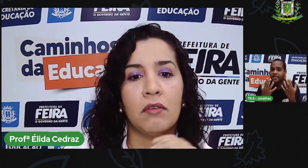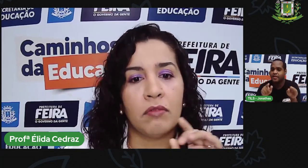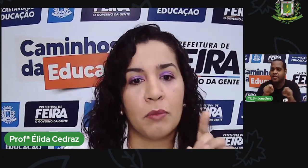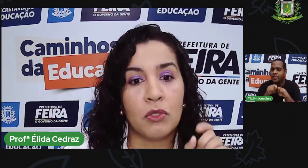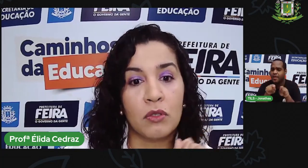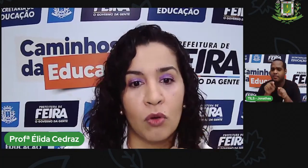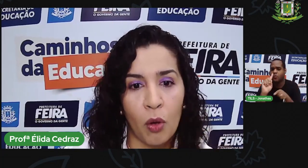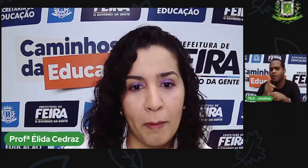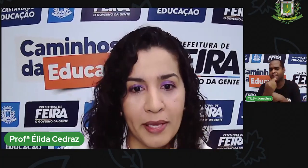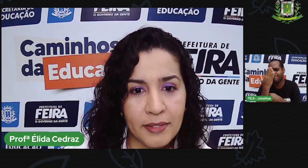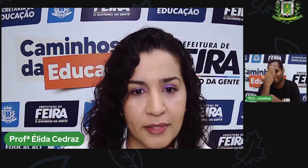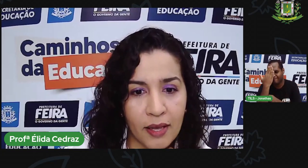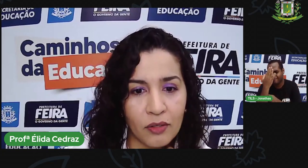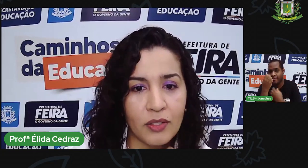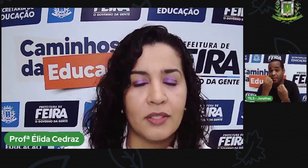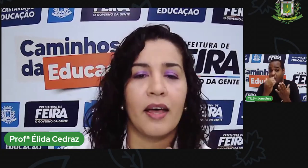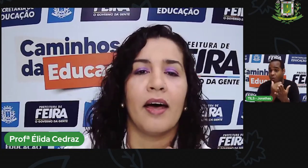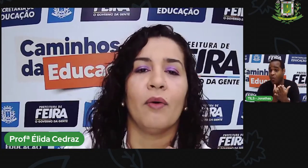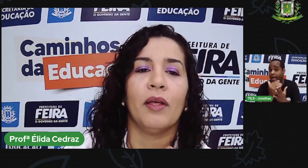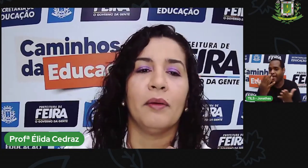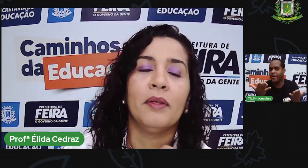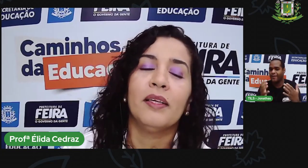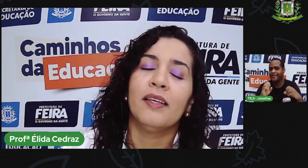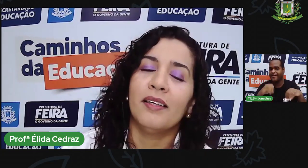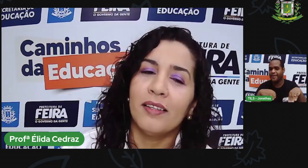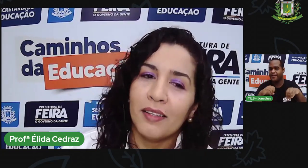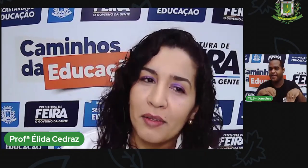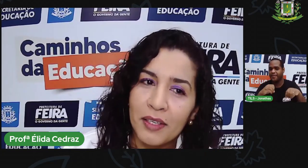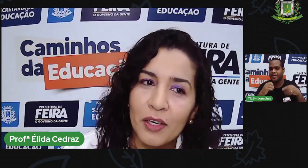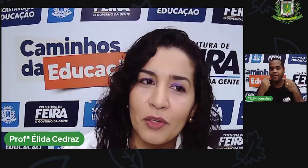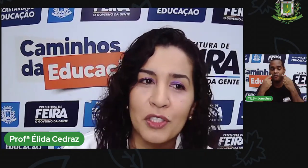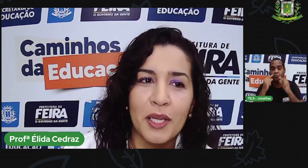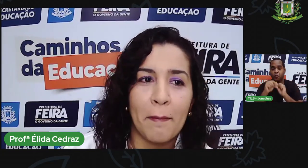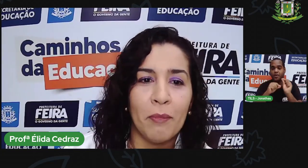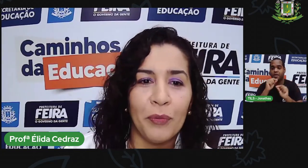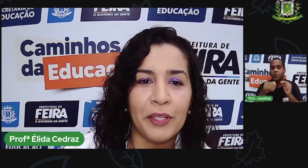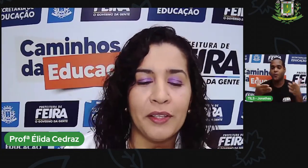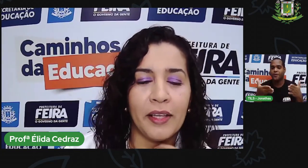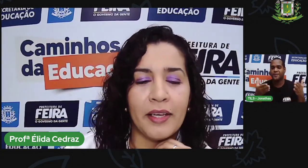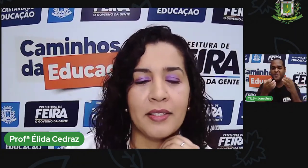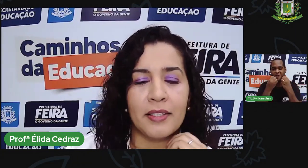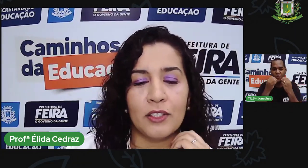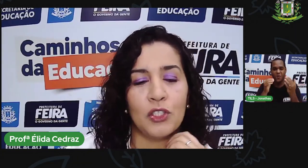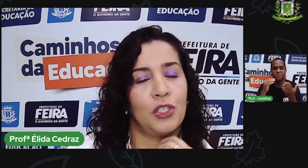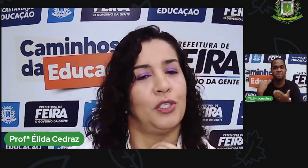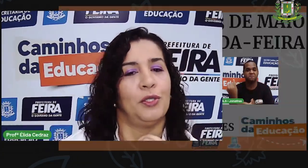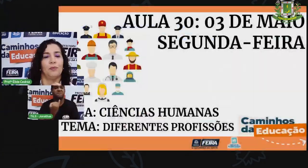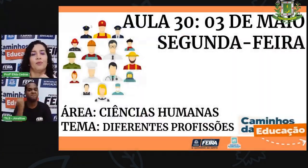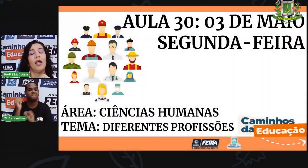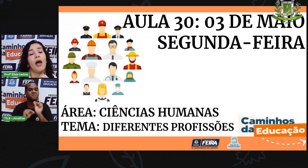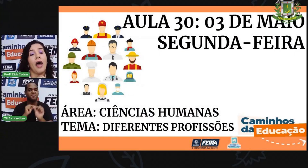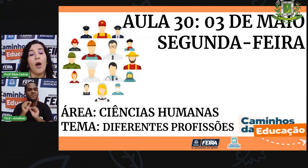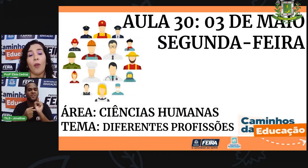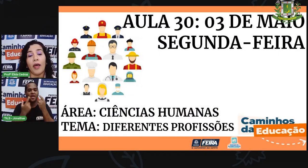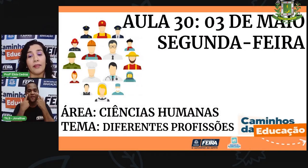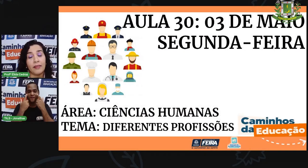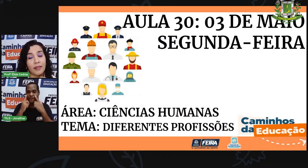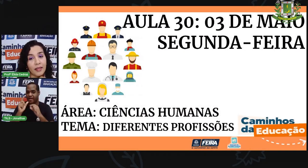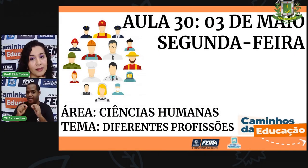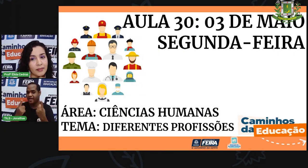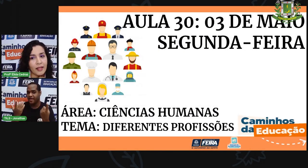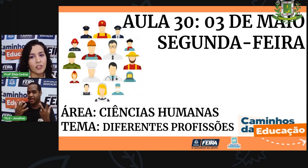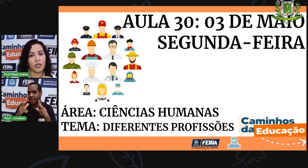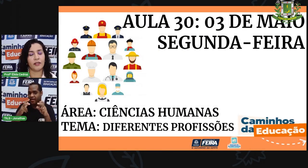assim vamos começar a nossa aula, que hoje está muito interessante. Aula